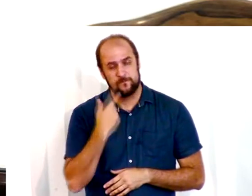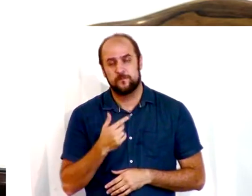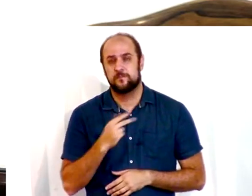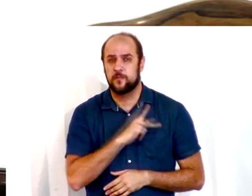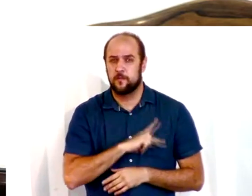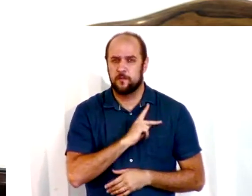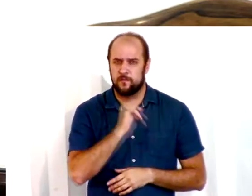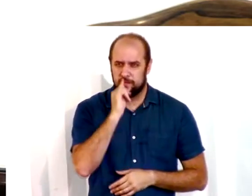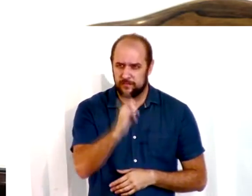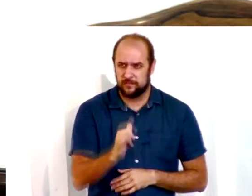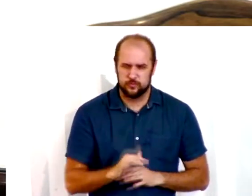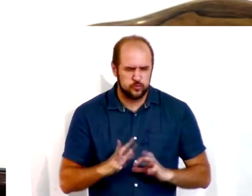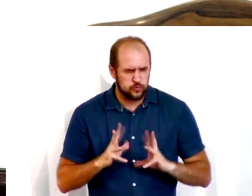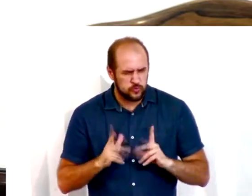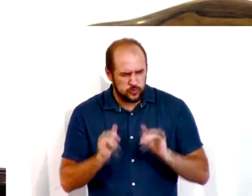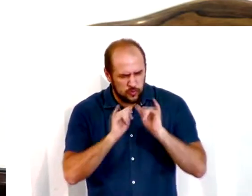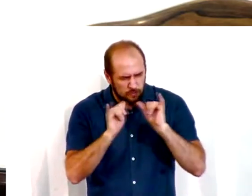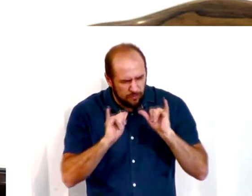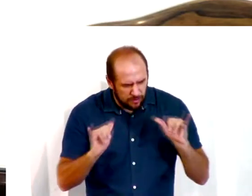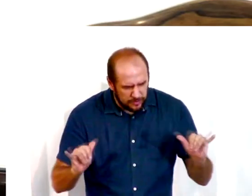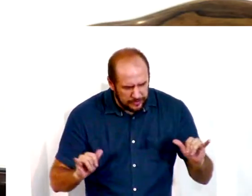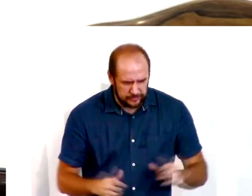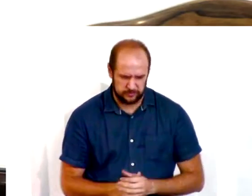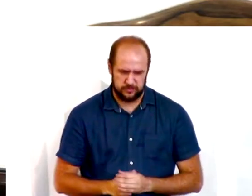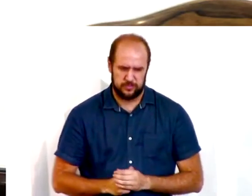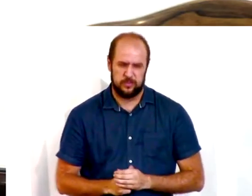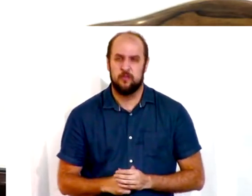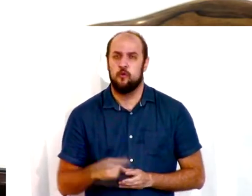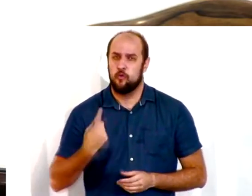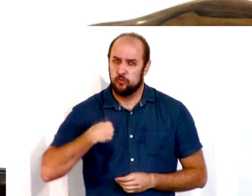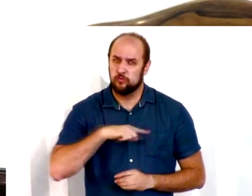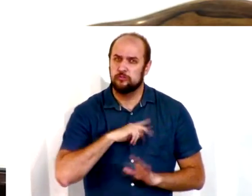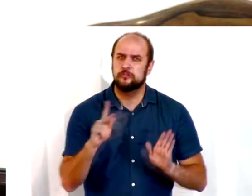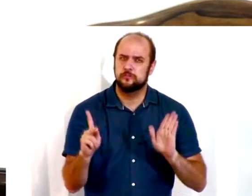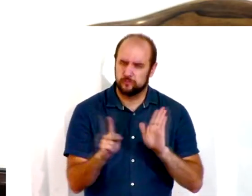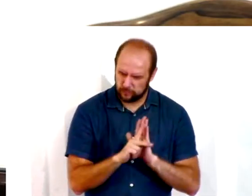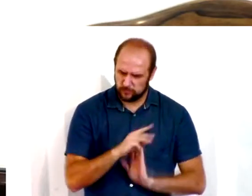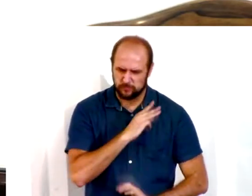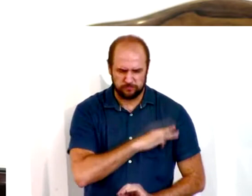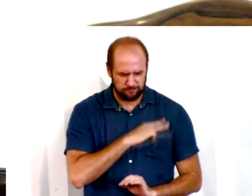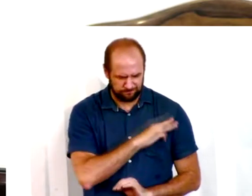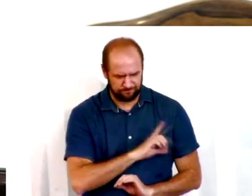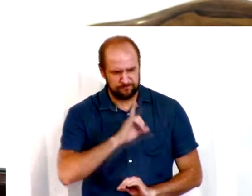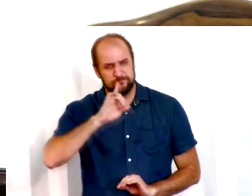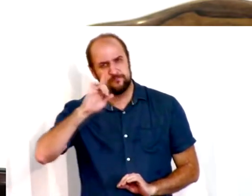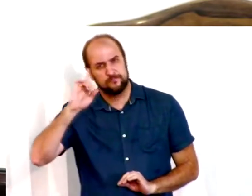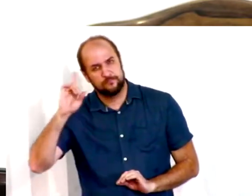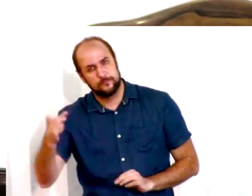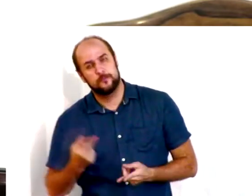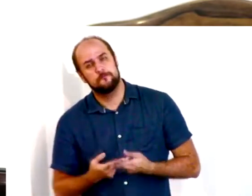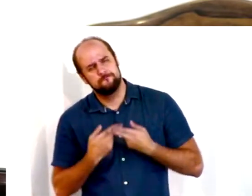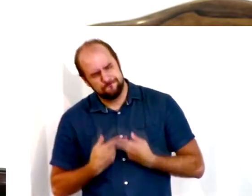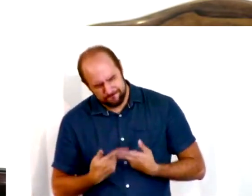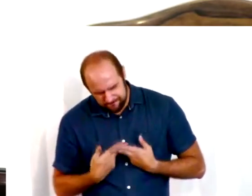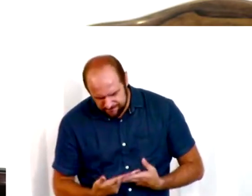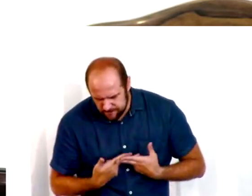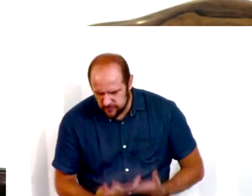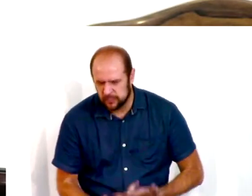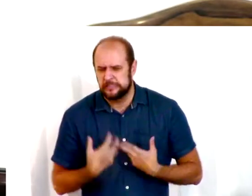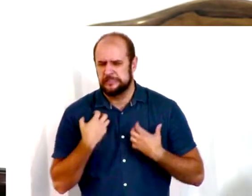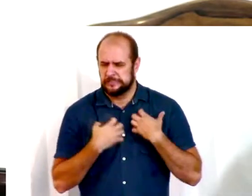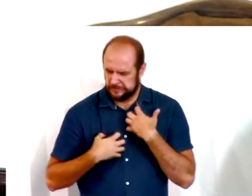contrário, em tudo recomendando-nos a nós mesmos como ministros de Deus, na muita paciência,